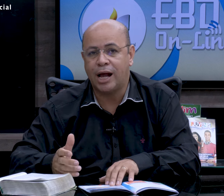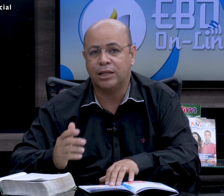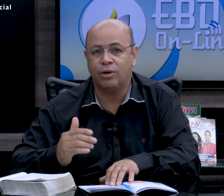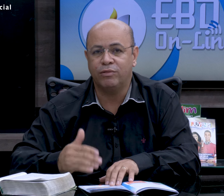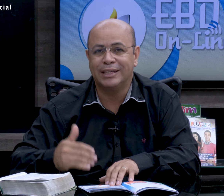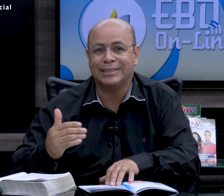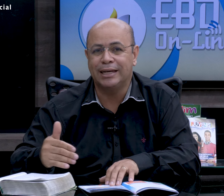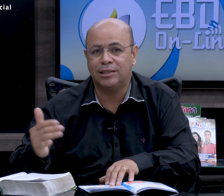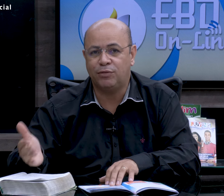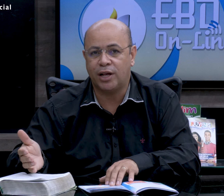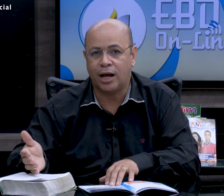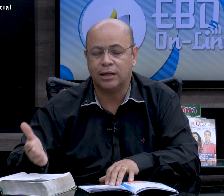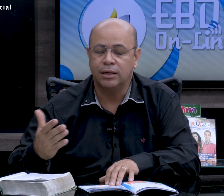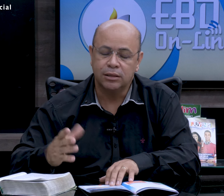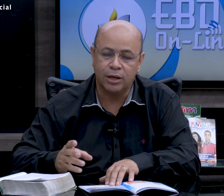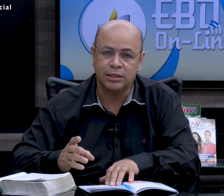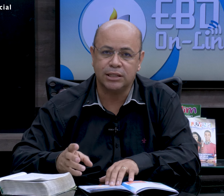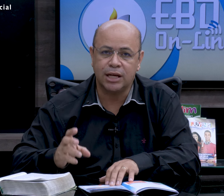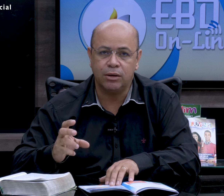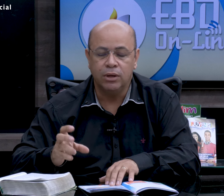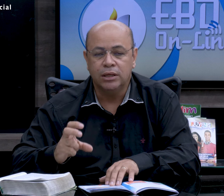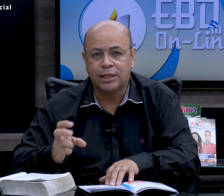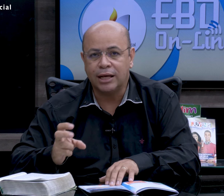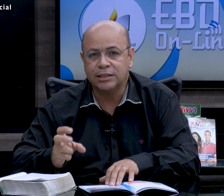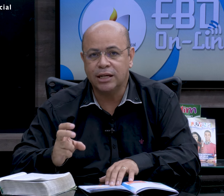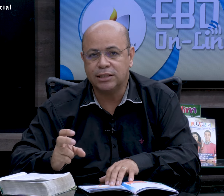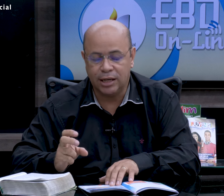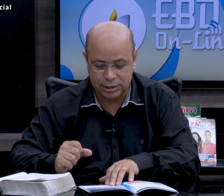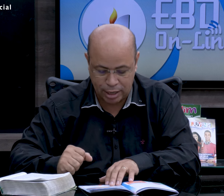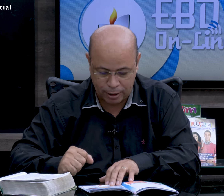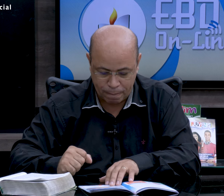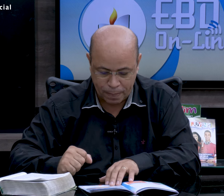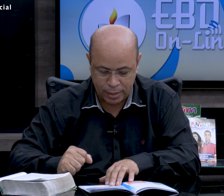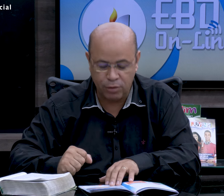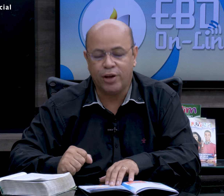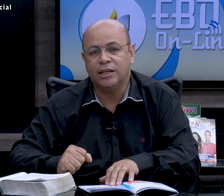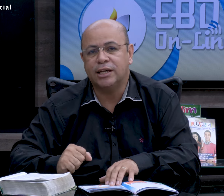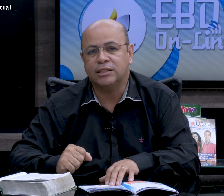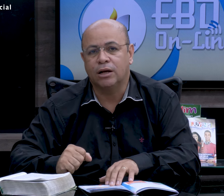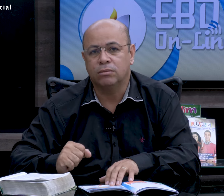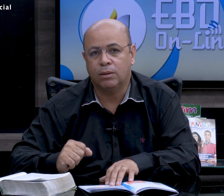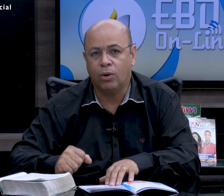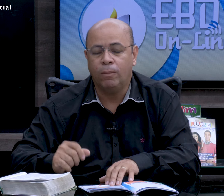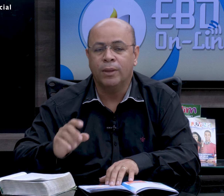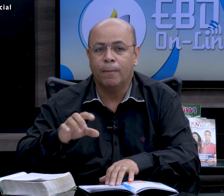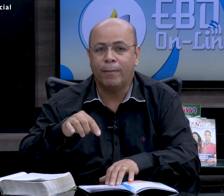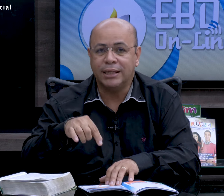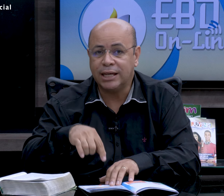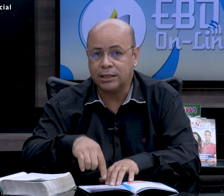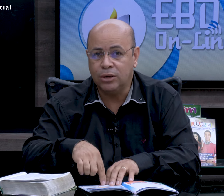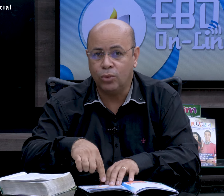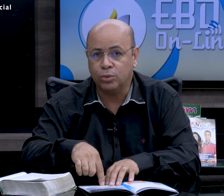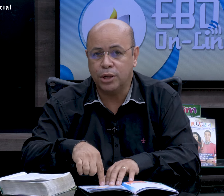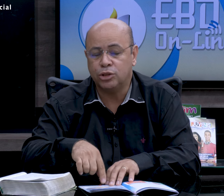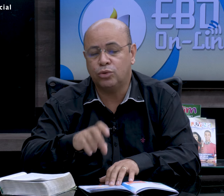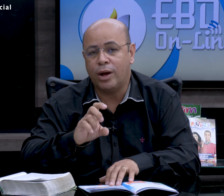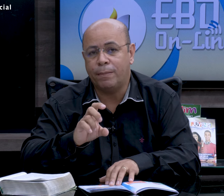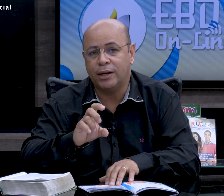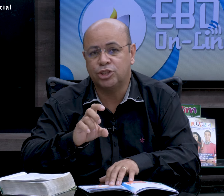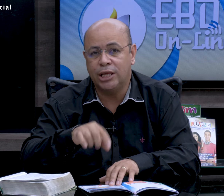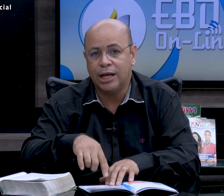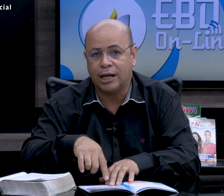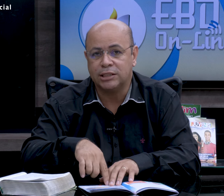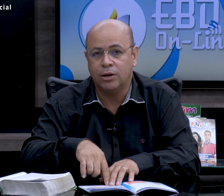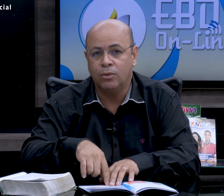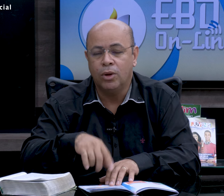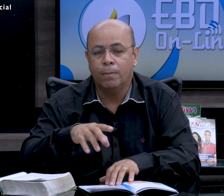vida dedicada tem uma vida santificada então é necessário trazer essa diferenciação Tá bom mas aqui o contexto não é